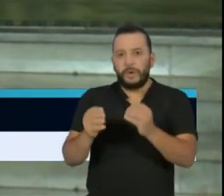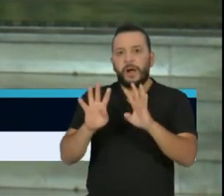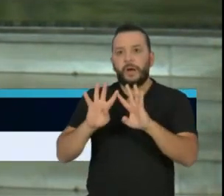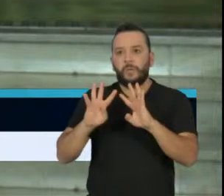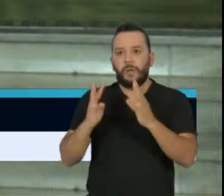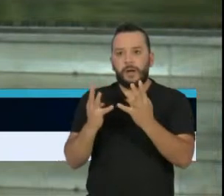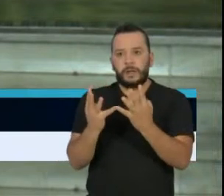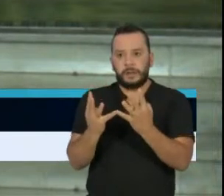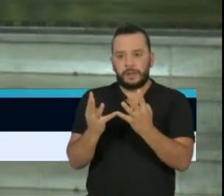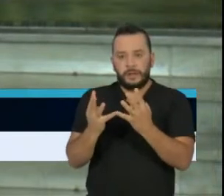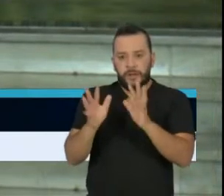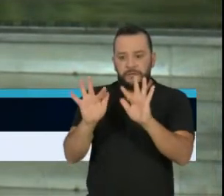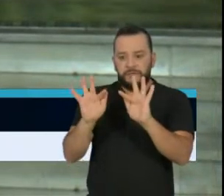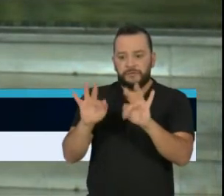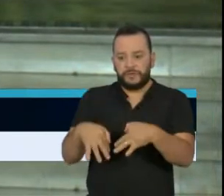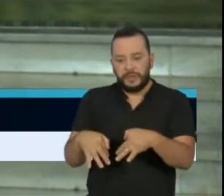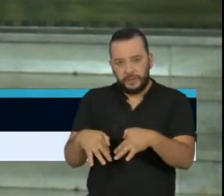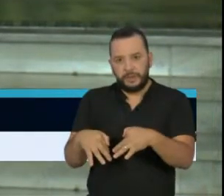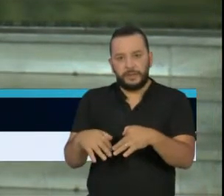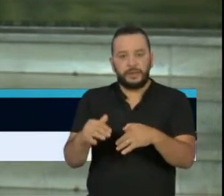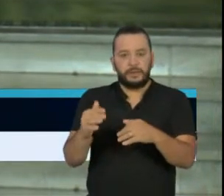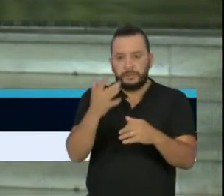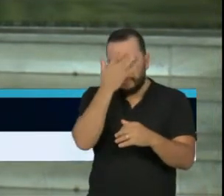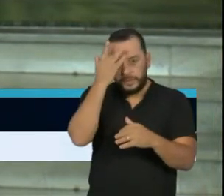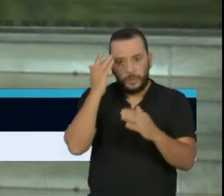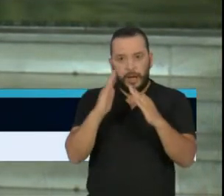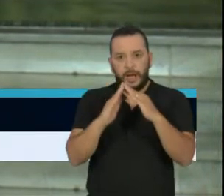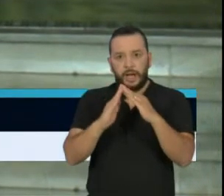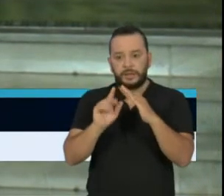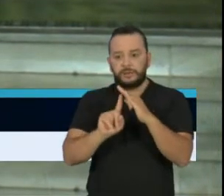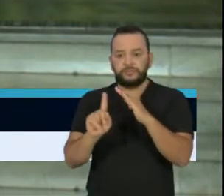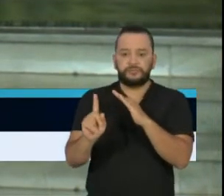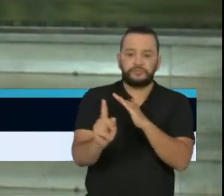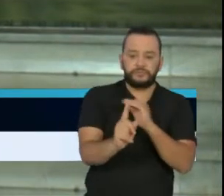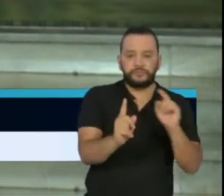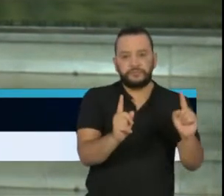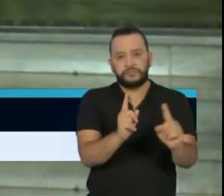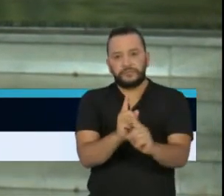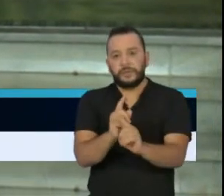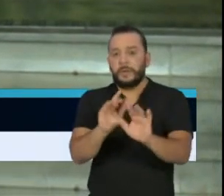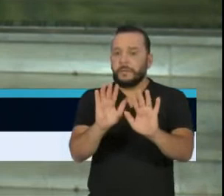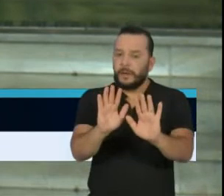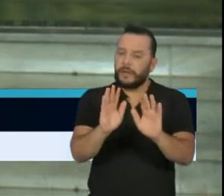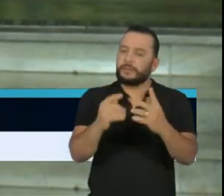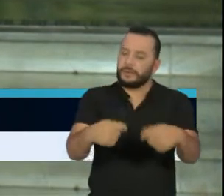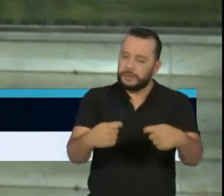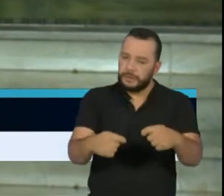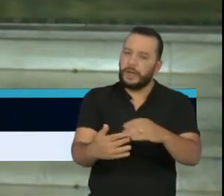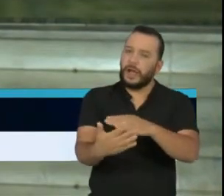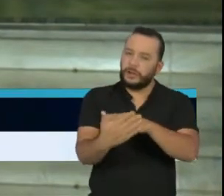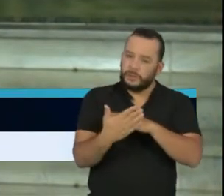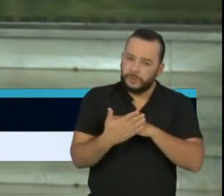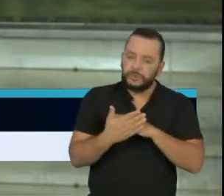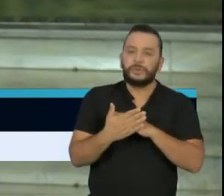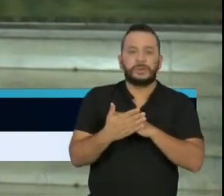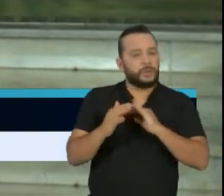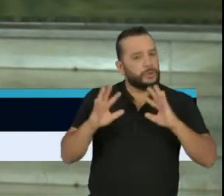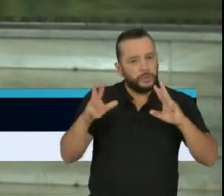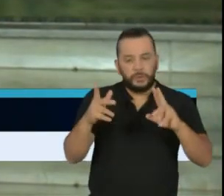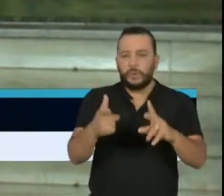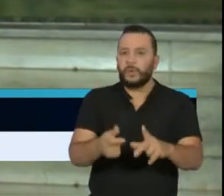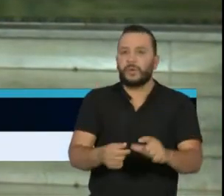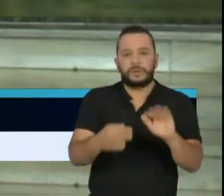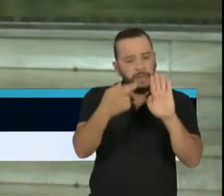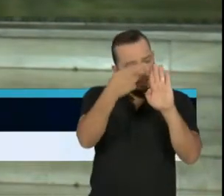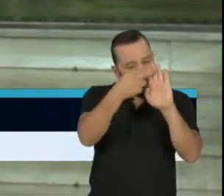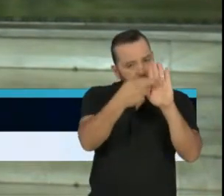critérios. E o sucesso desta segunda etapa depende muito do apoio, da cooperação, da participação de todos. E